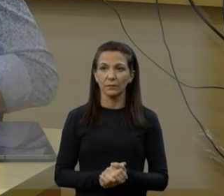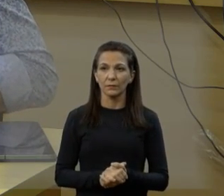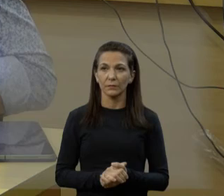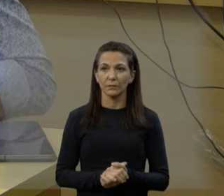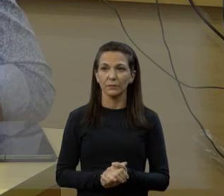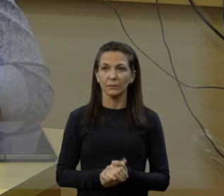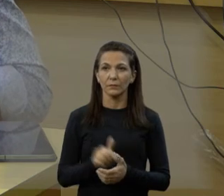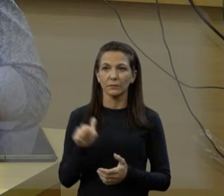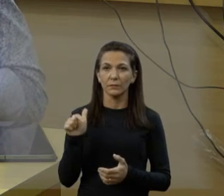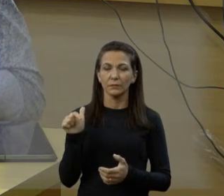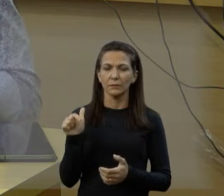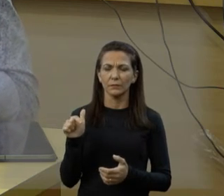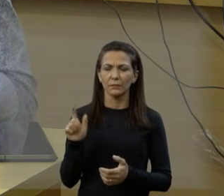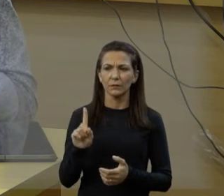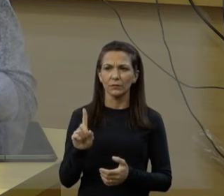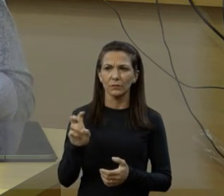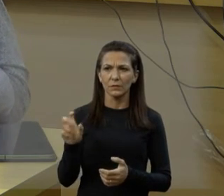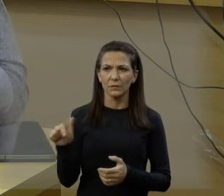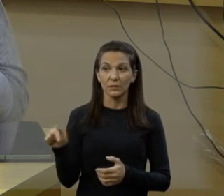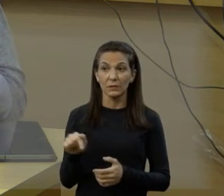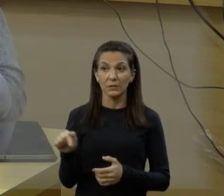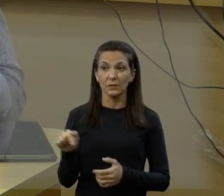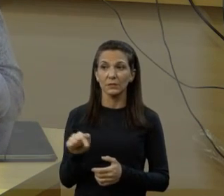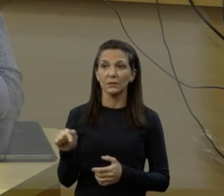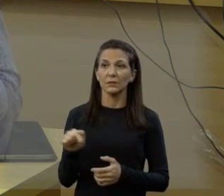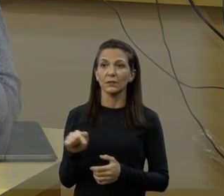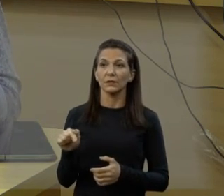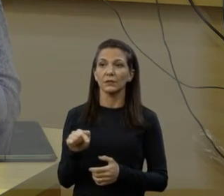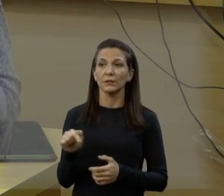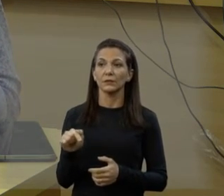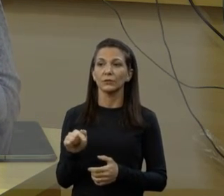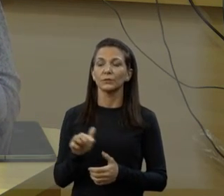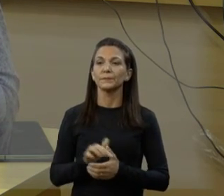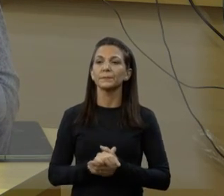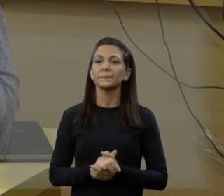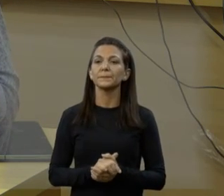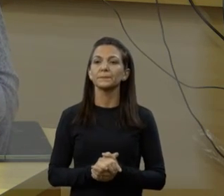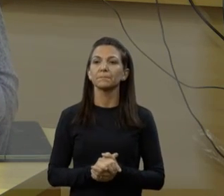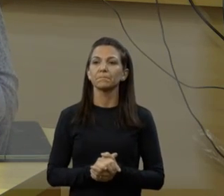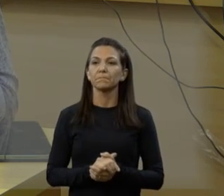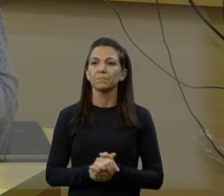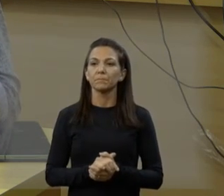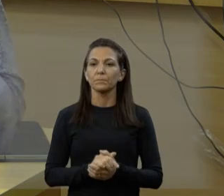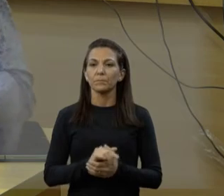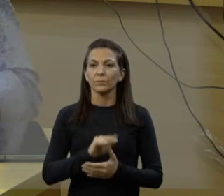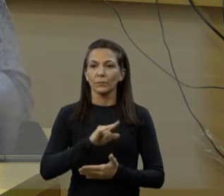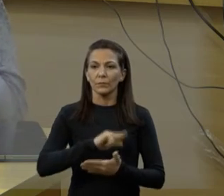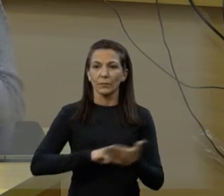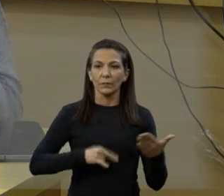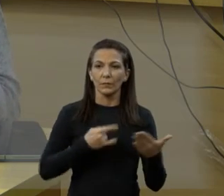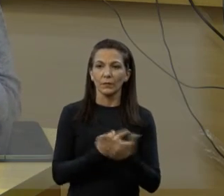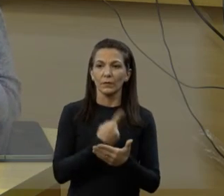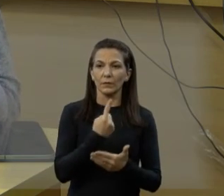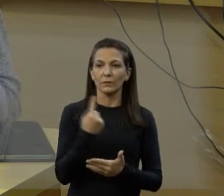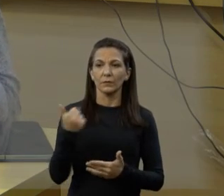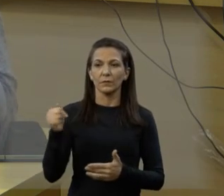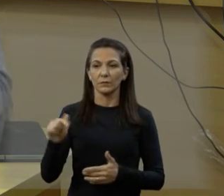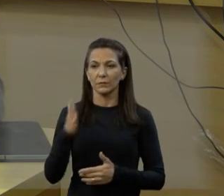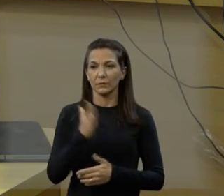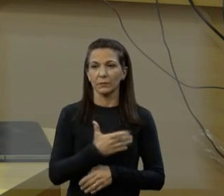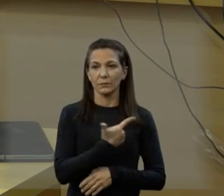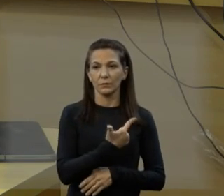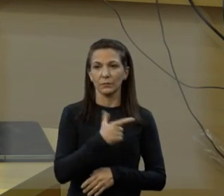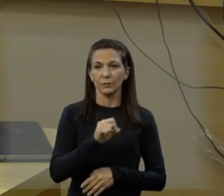o sexo e tem número 7 ainda tá com o número arrependimento 1117 1222 a